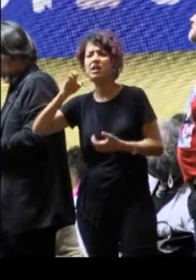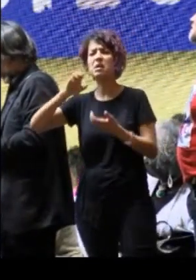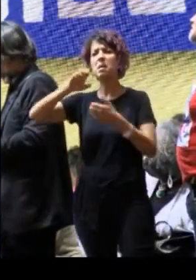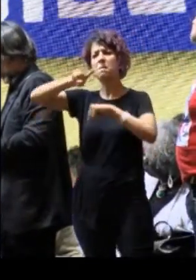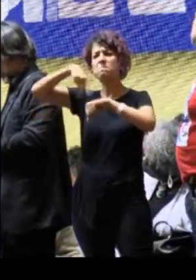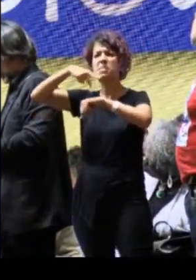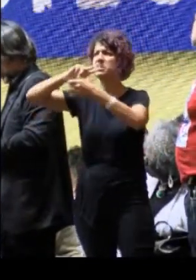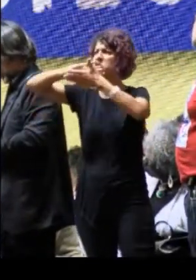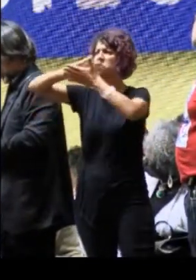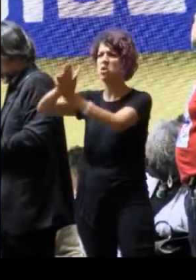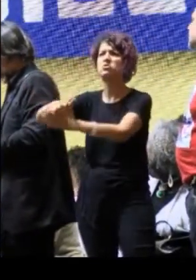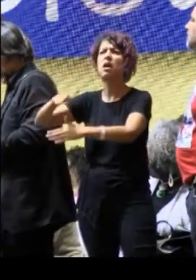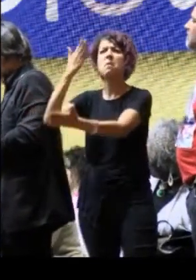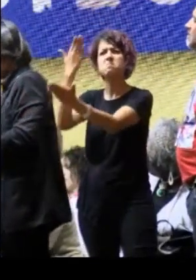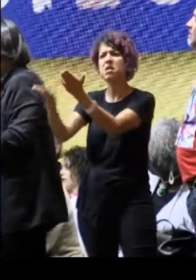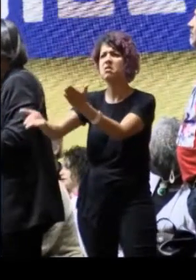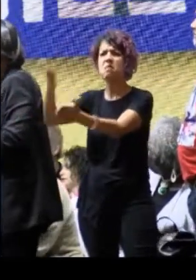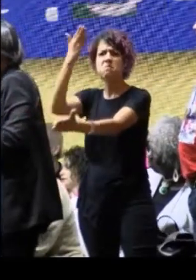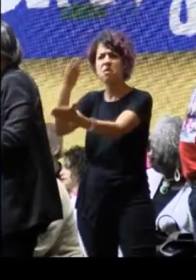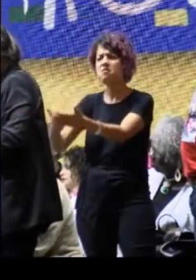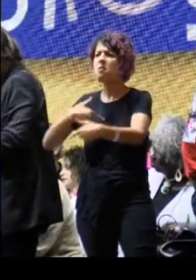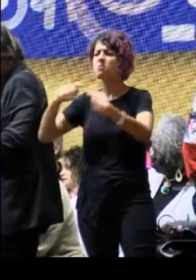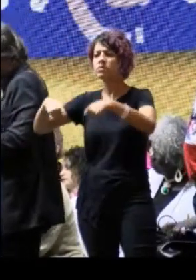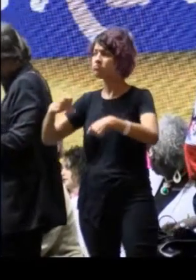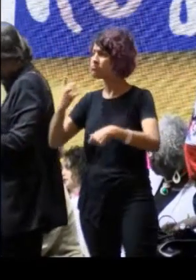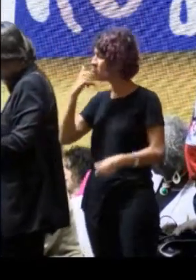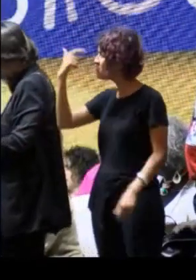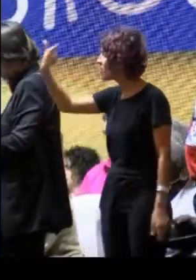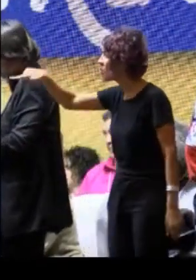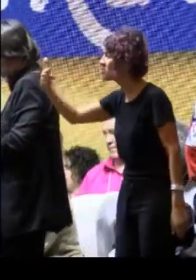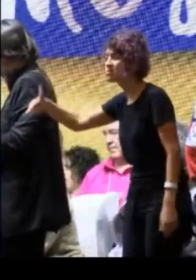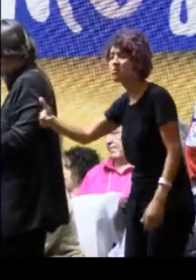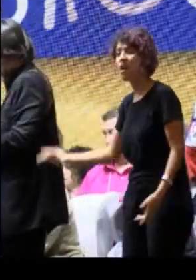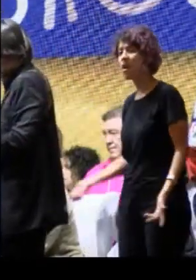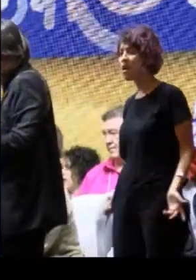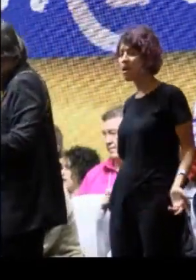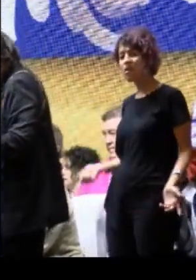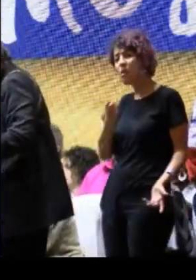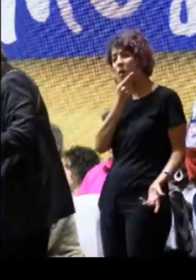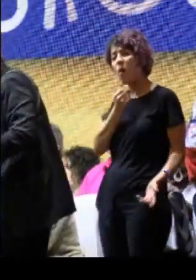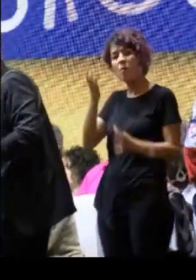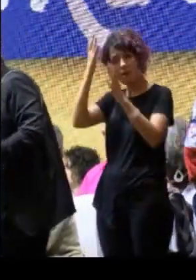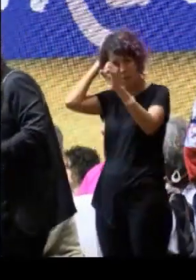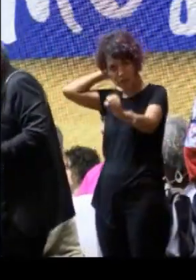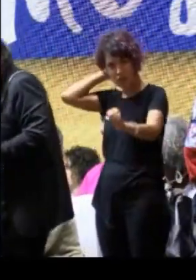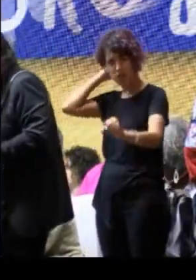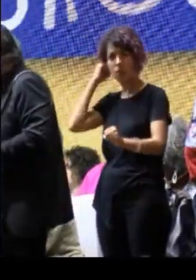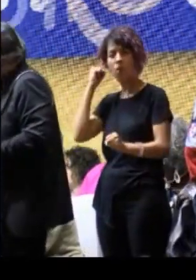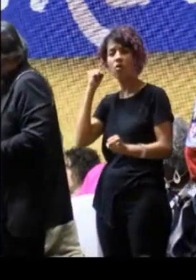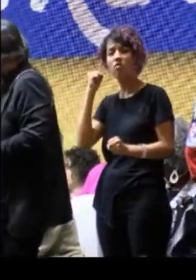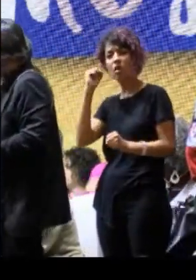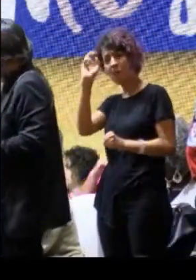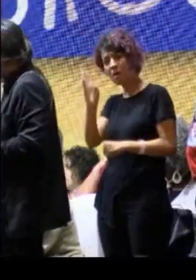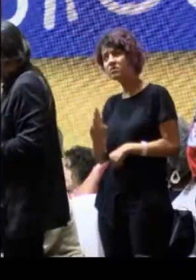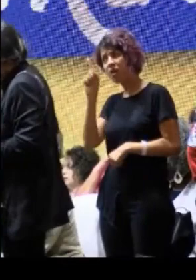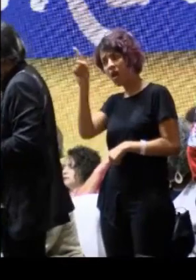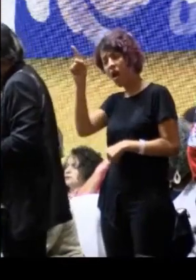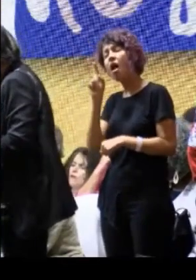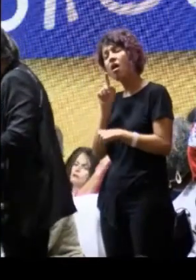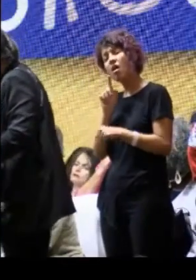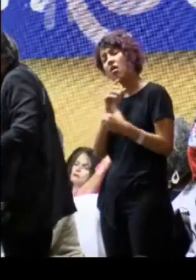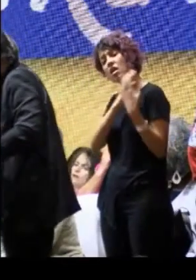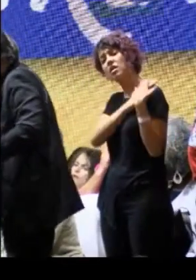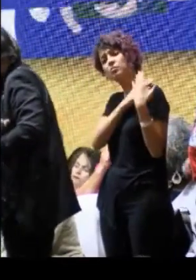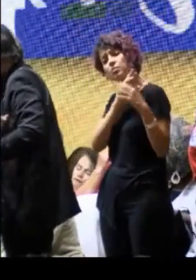eles têm armas químicas. Eu falava, Bush, não tem. O Bustam era o embaixador brasileiro, era responsável da agência